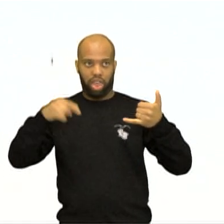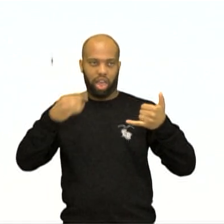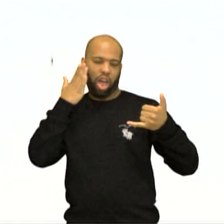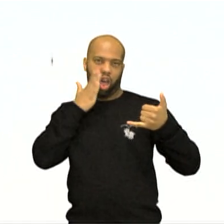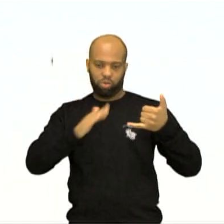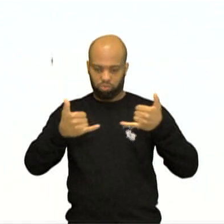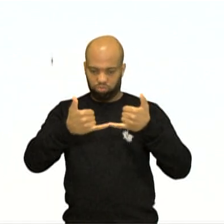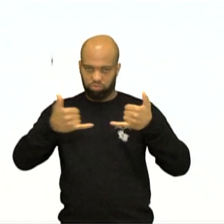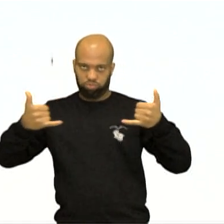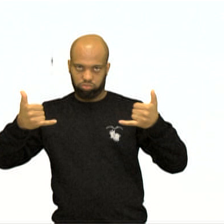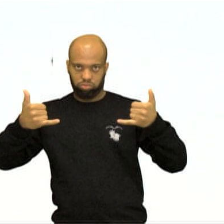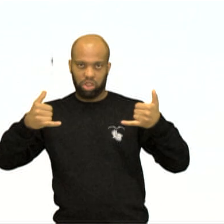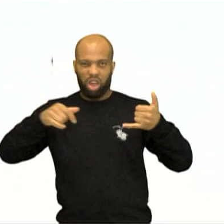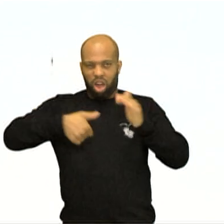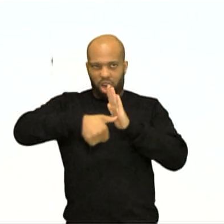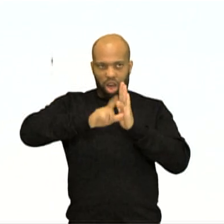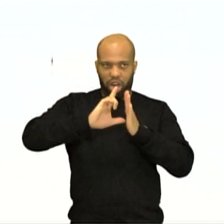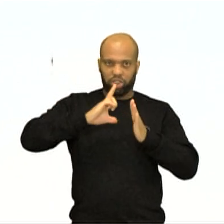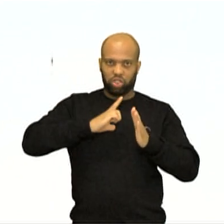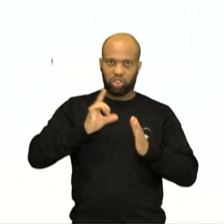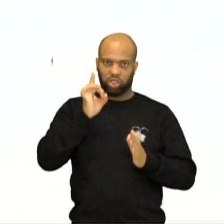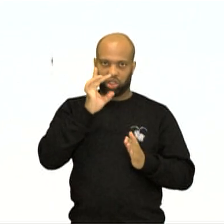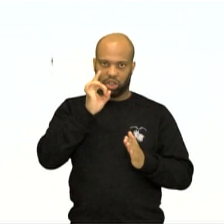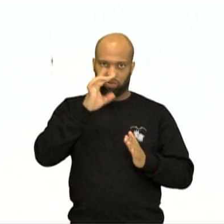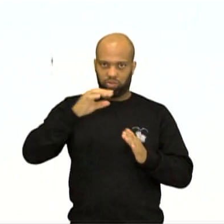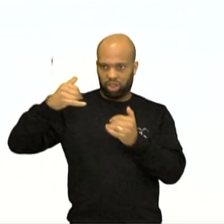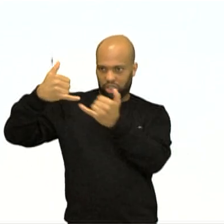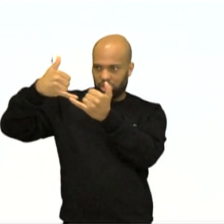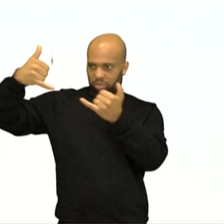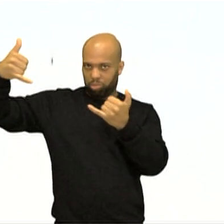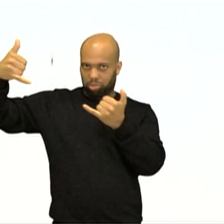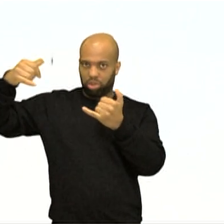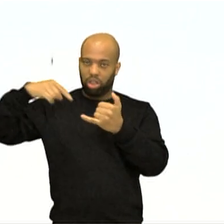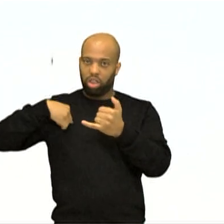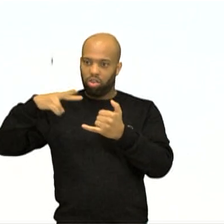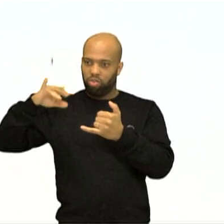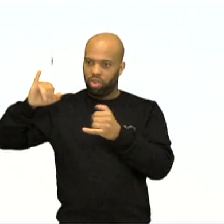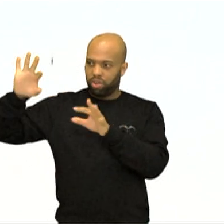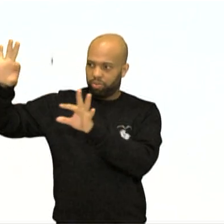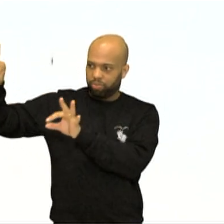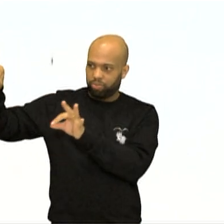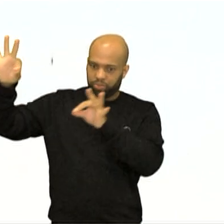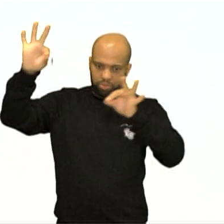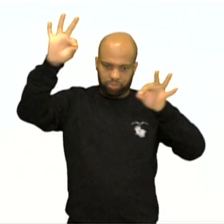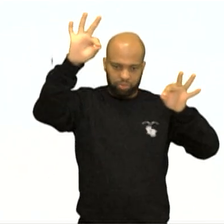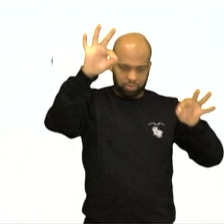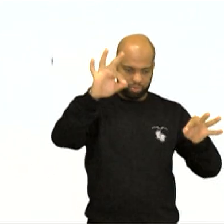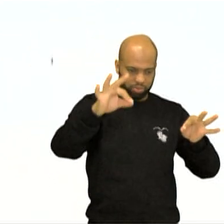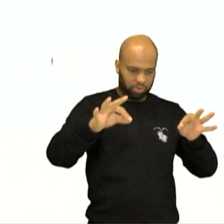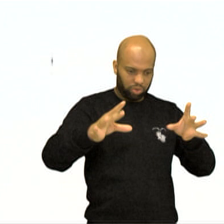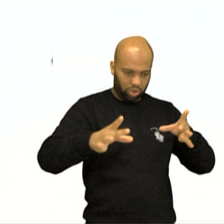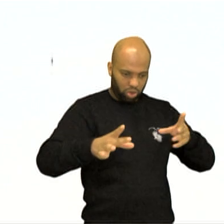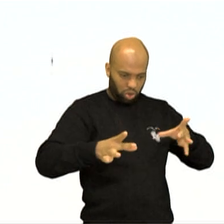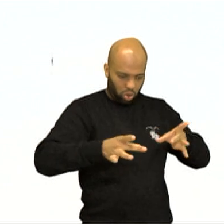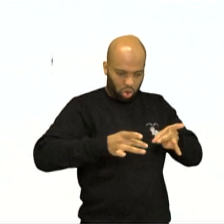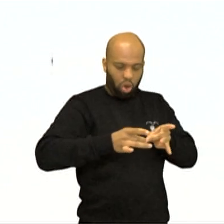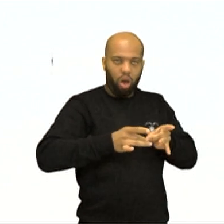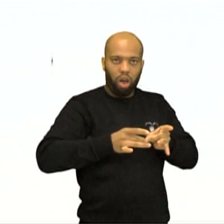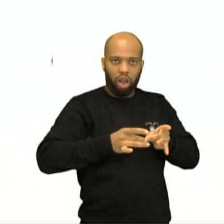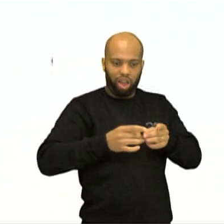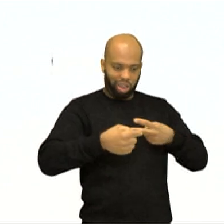sendo representada à sua esquerda. E o que você vai fazer? Você vai fazer um paralelogramo, ou